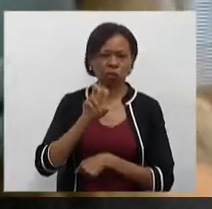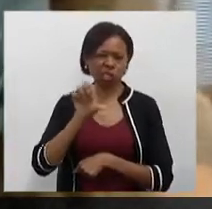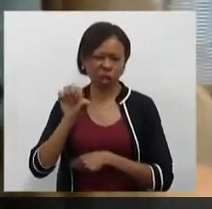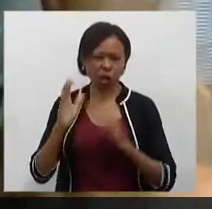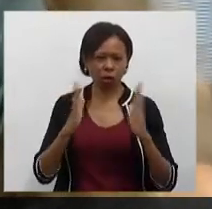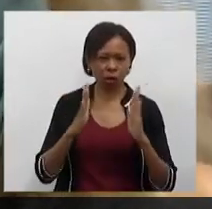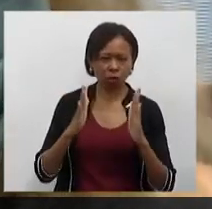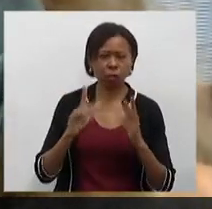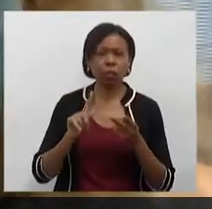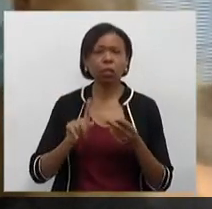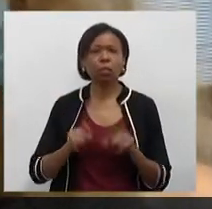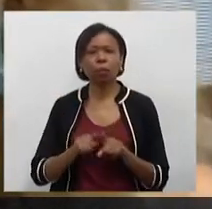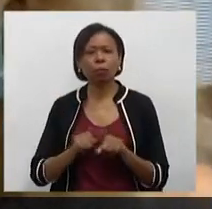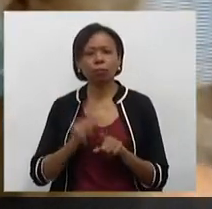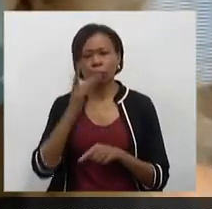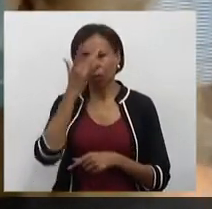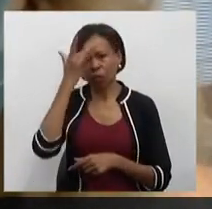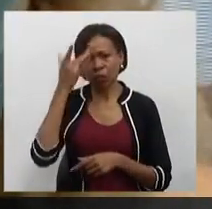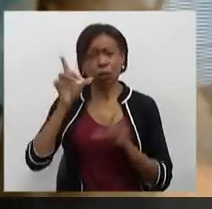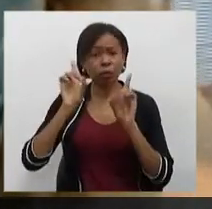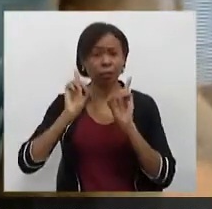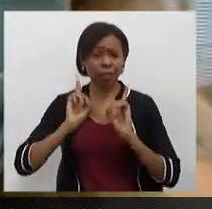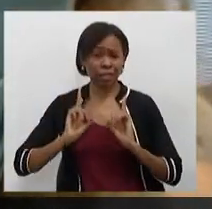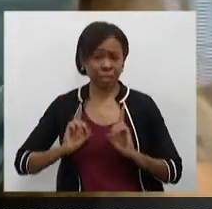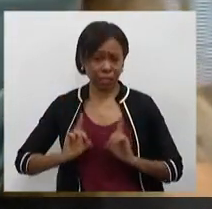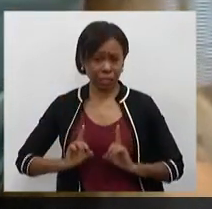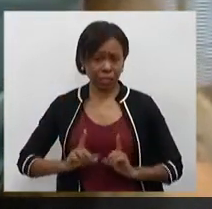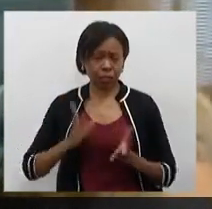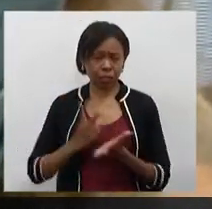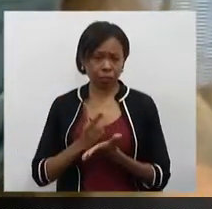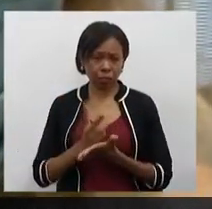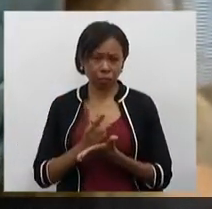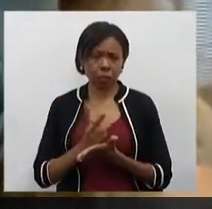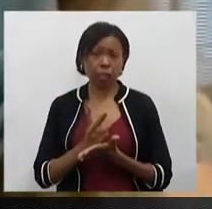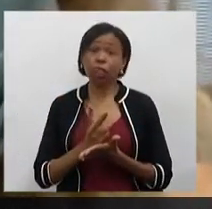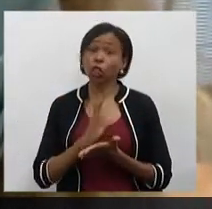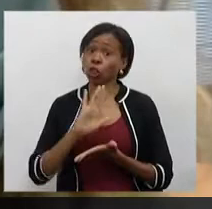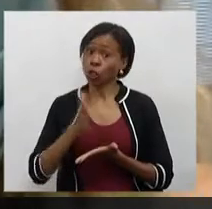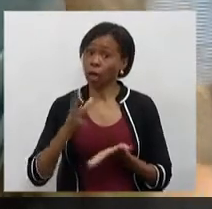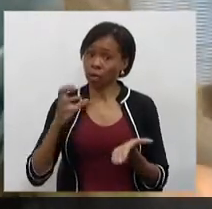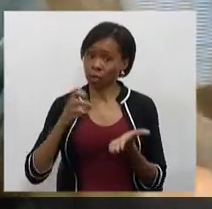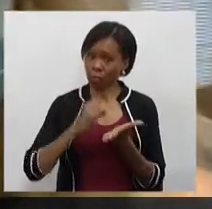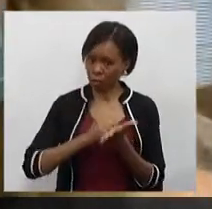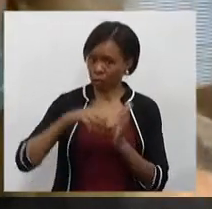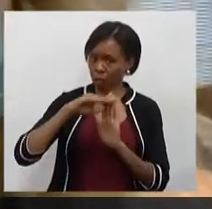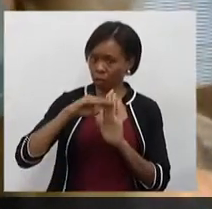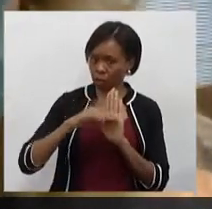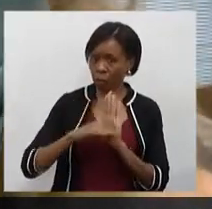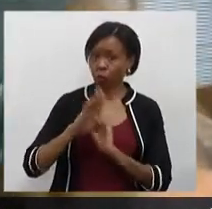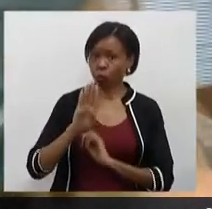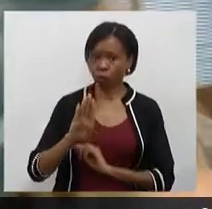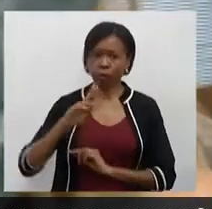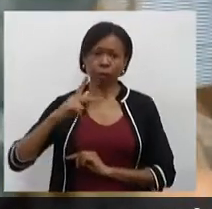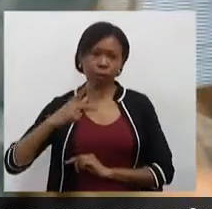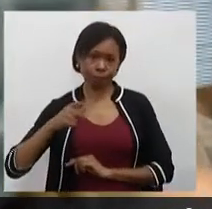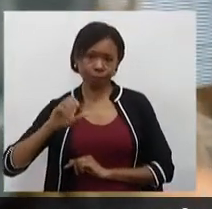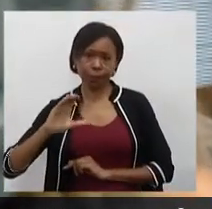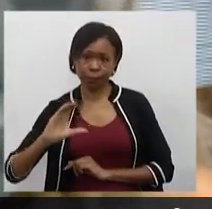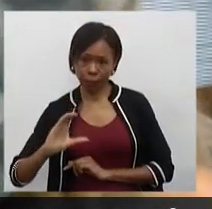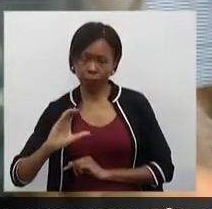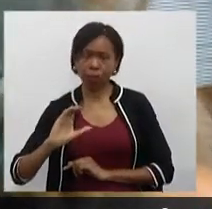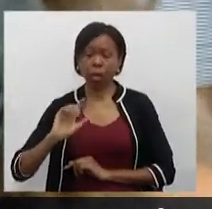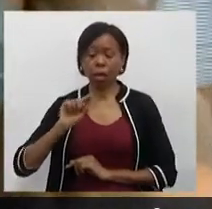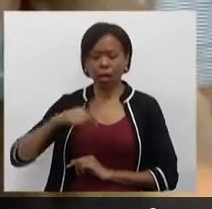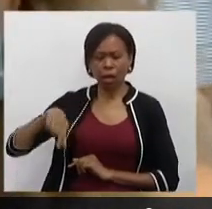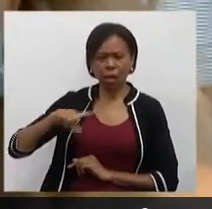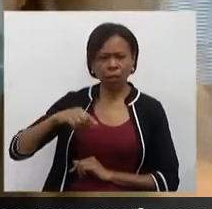deficiência permanente cadastradas aí no programa de benefícios de prestação continuada, essas populações aí entre